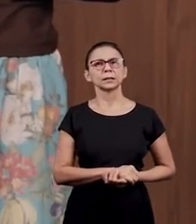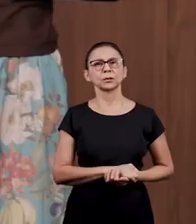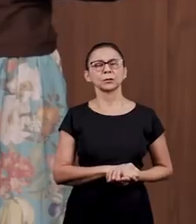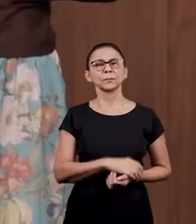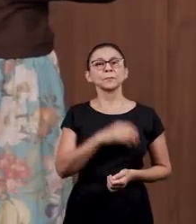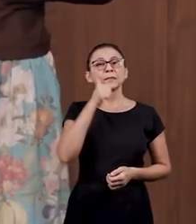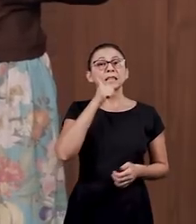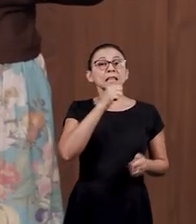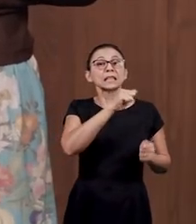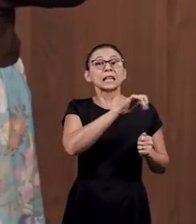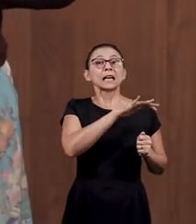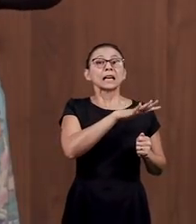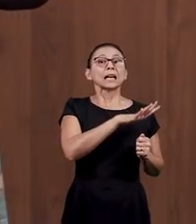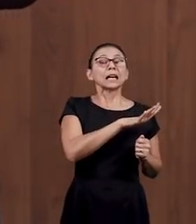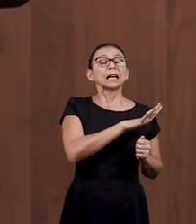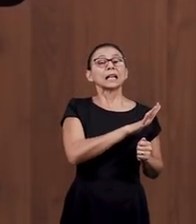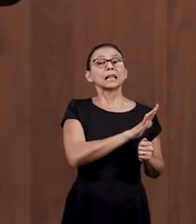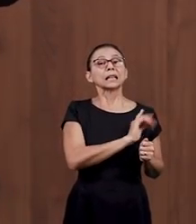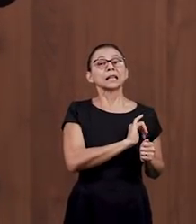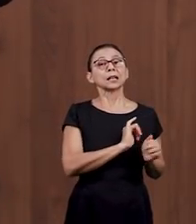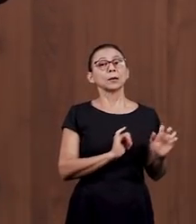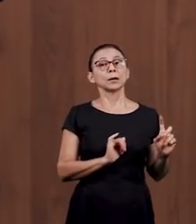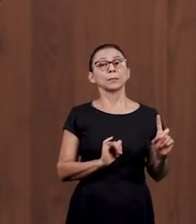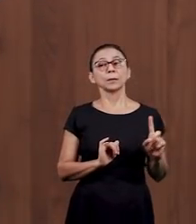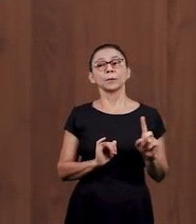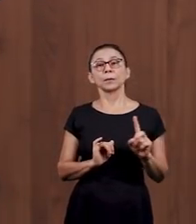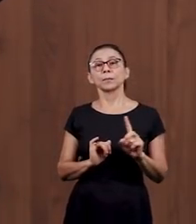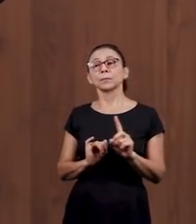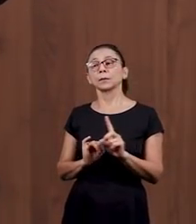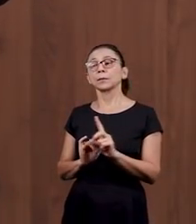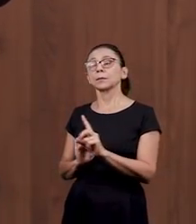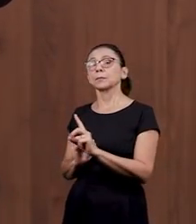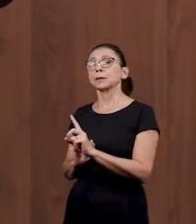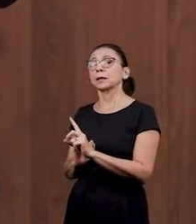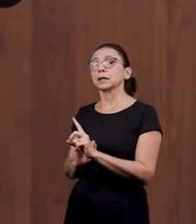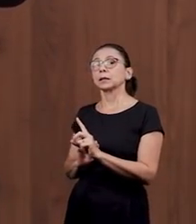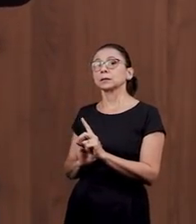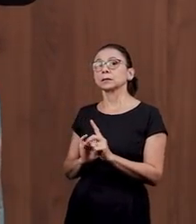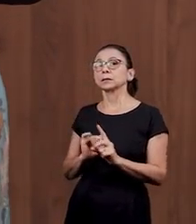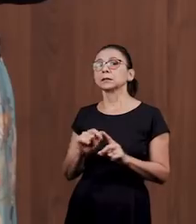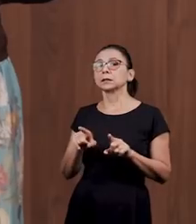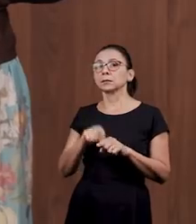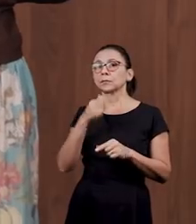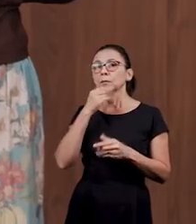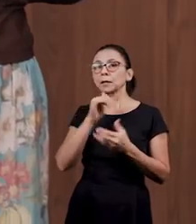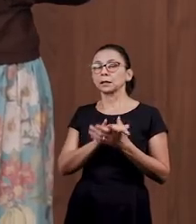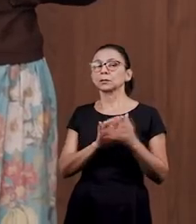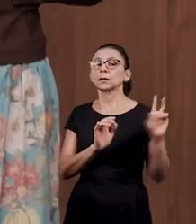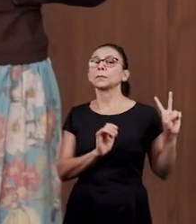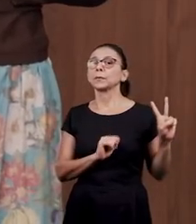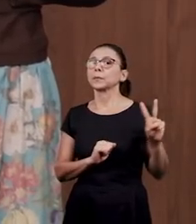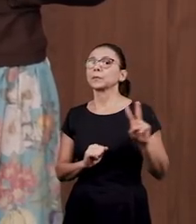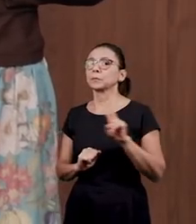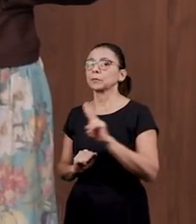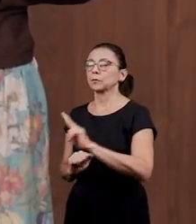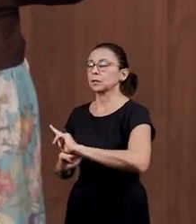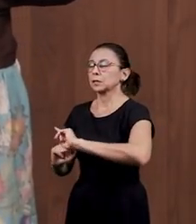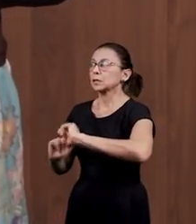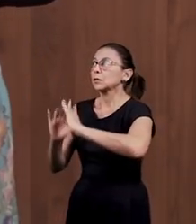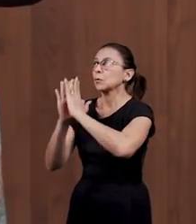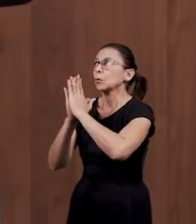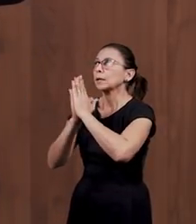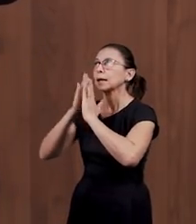E Ana foi ao templo para orar ao Senhor, porque Ana era uma mulher muito triste, porque ela não